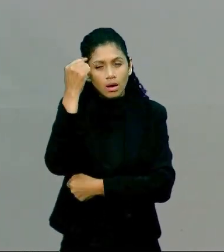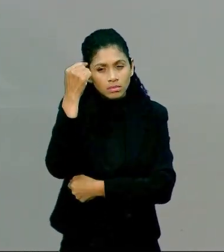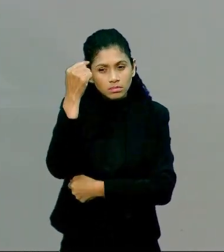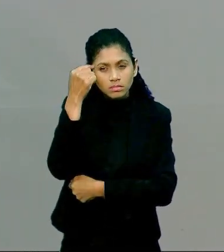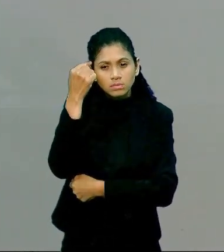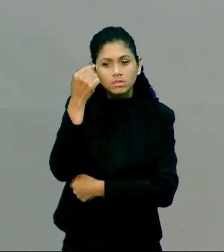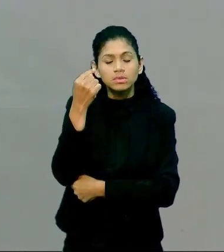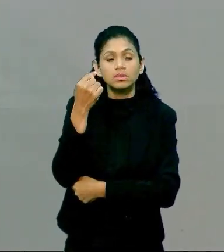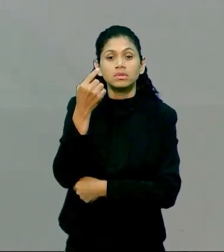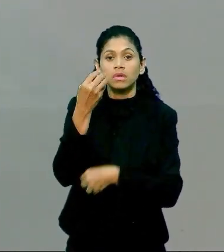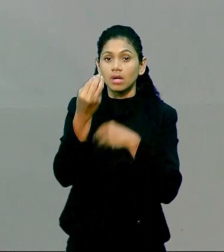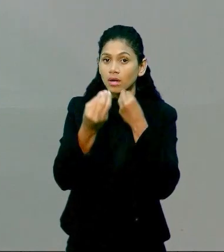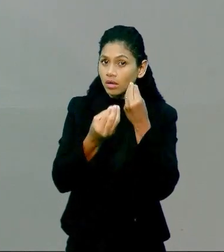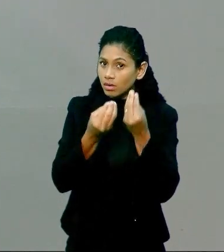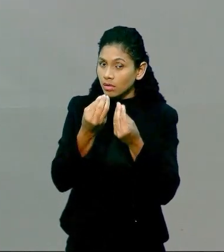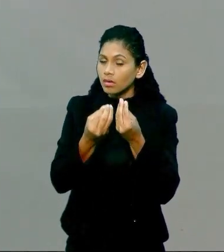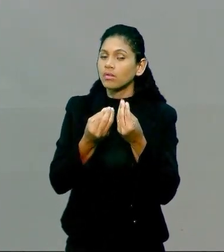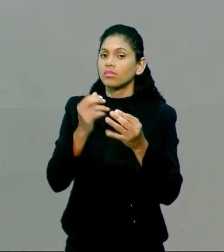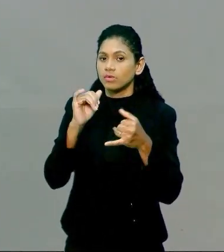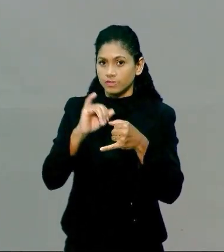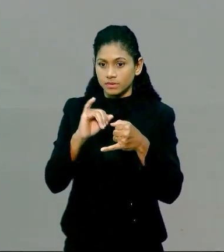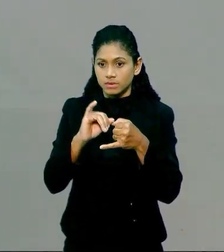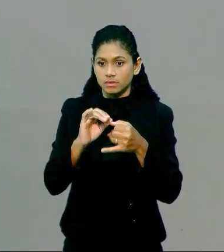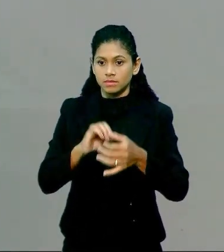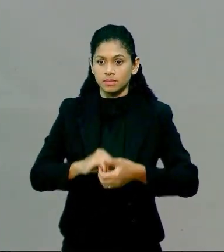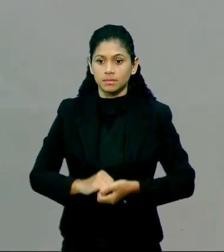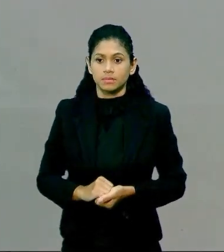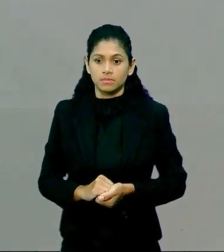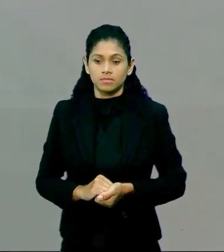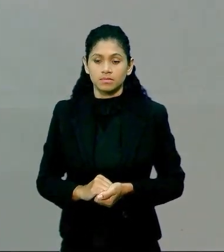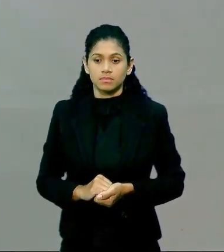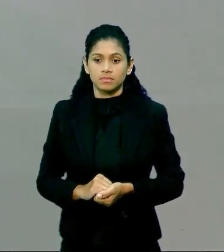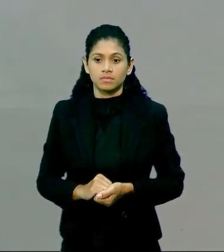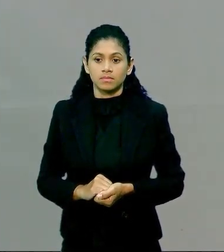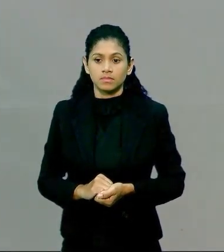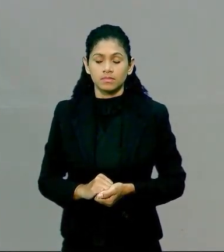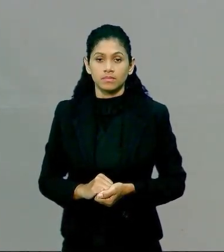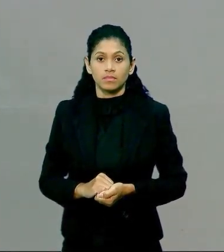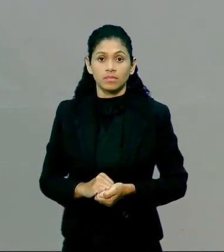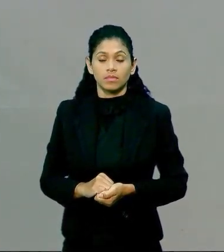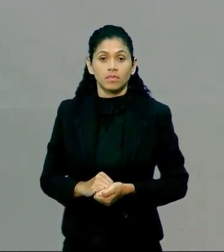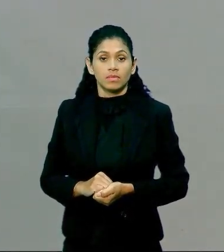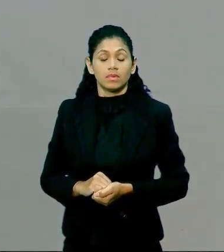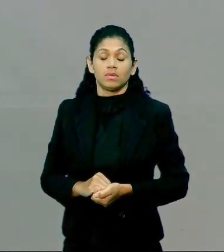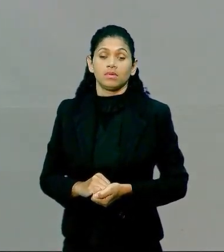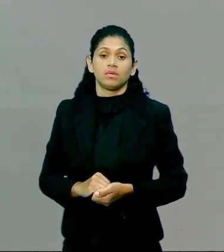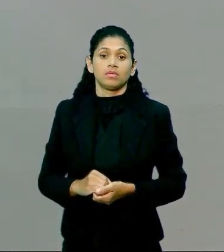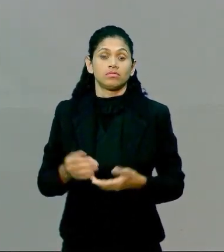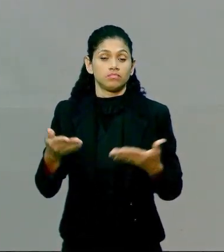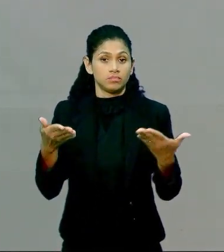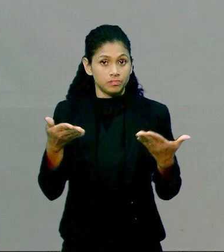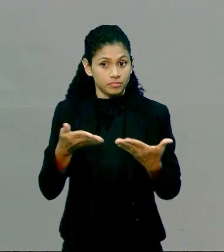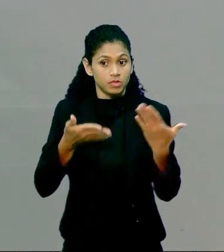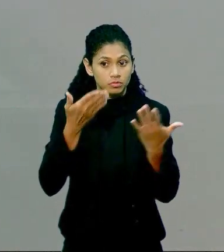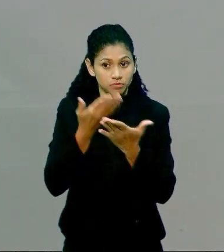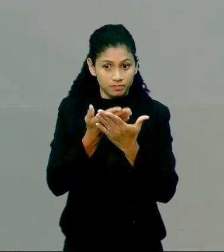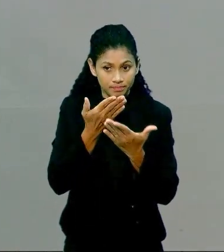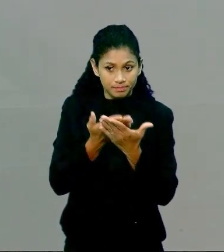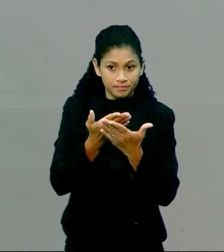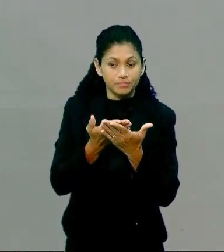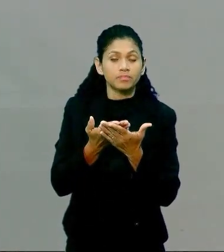da forma que você não possa perder nada, tá? Então, a gente vai trabalhar na inferência, tá? Na parte 1,